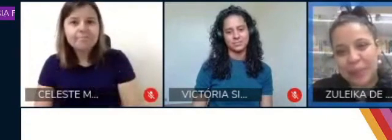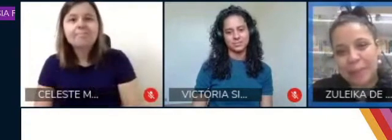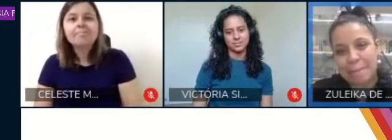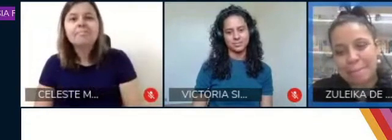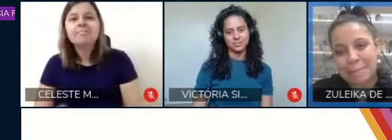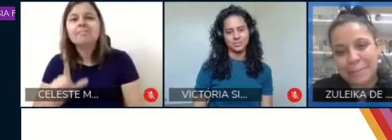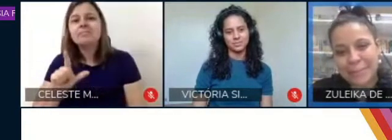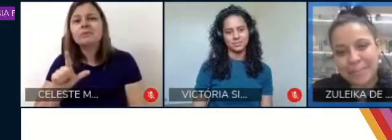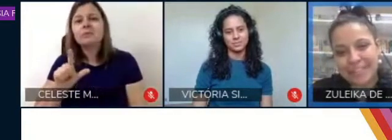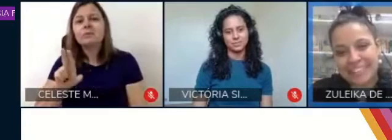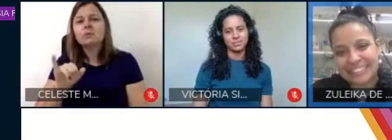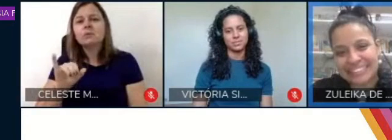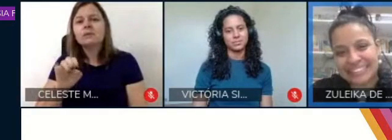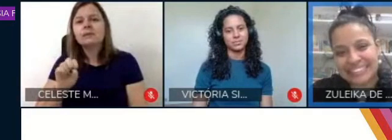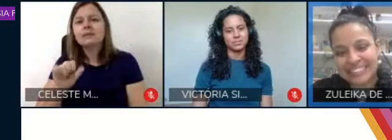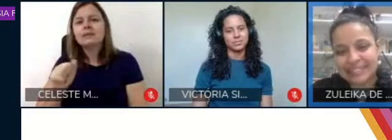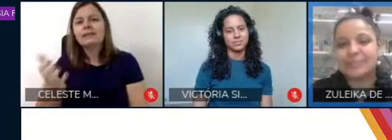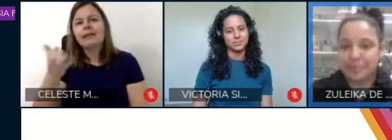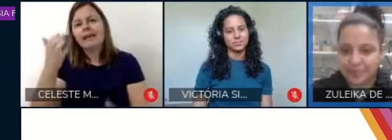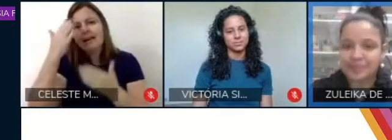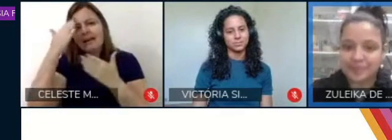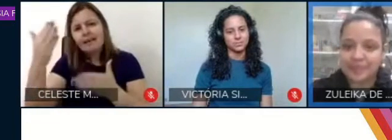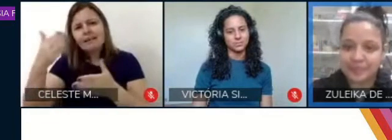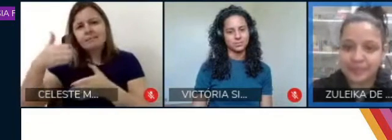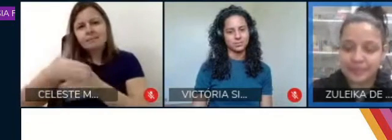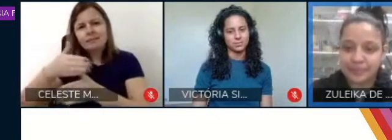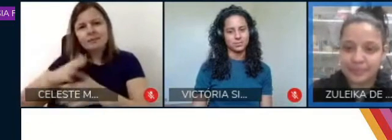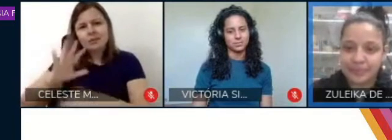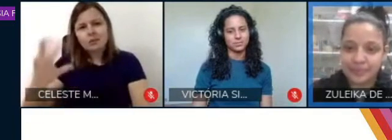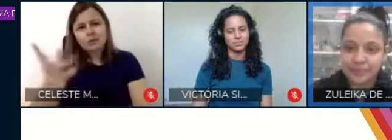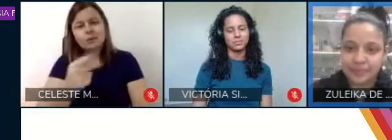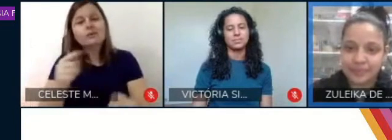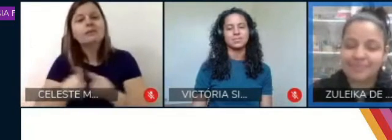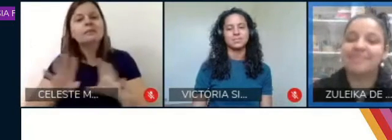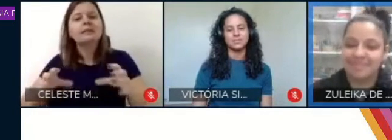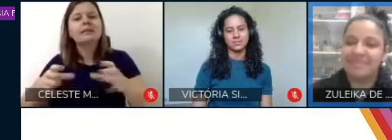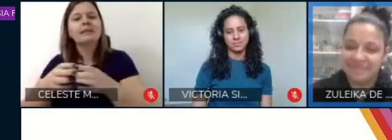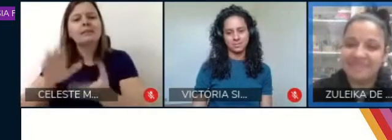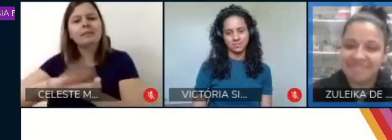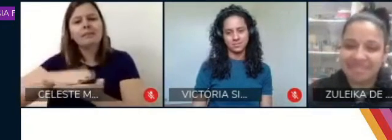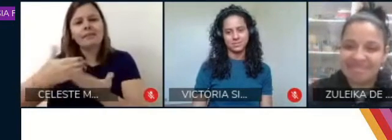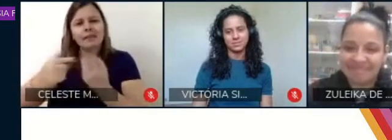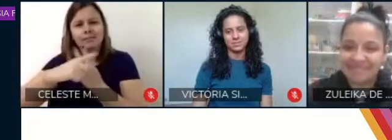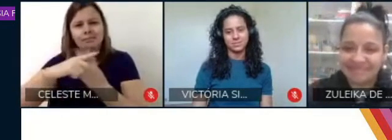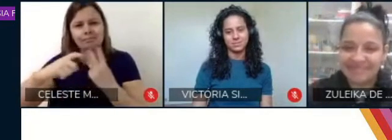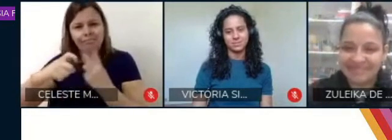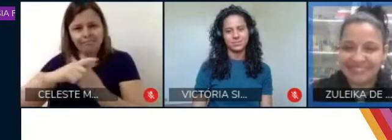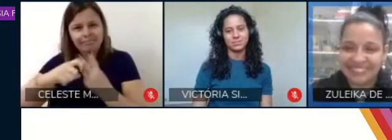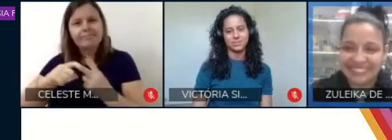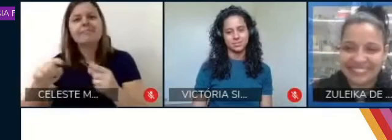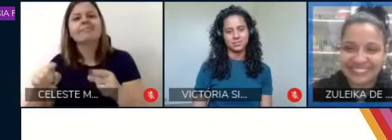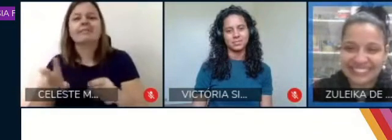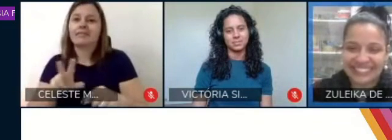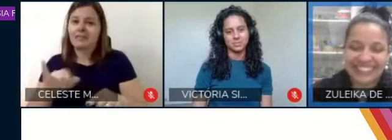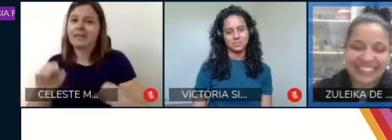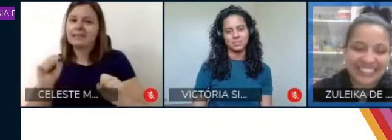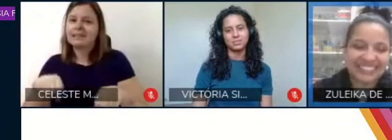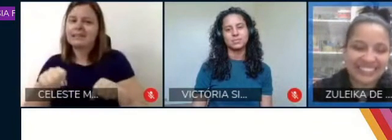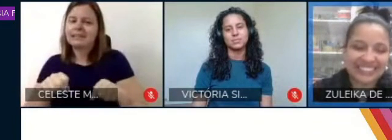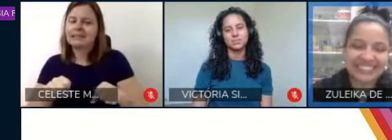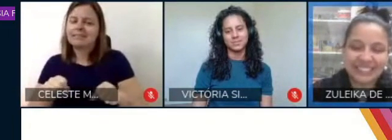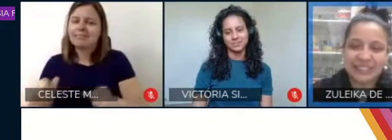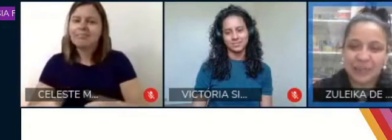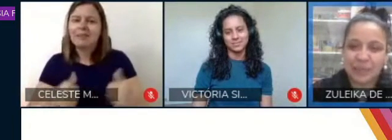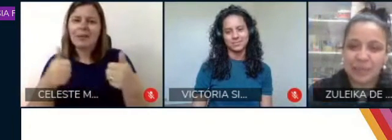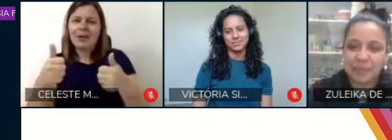também de agradecer a participação de todos e principalmente da equipe do Incluir, que vai qualificar bastante os nossos